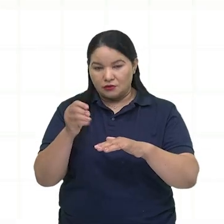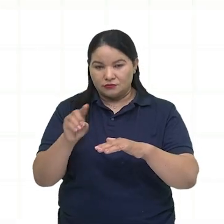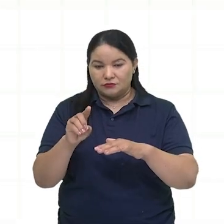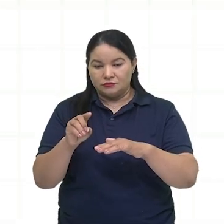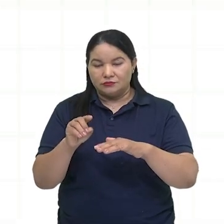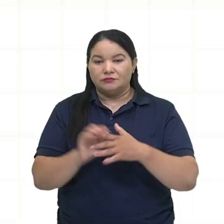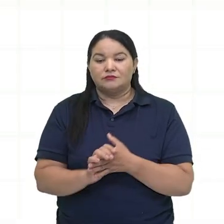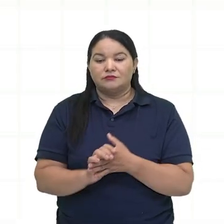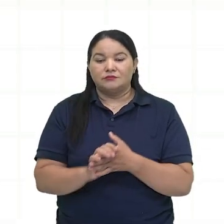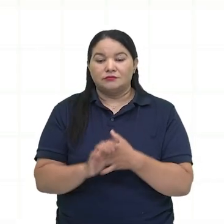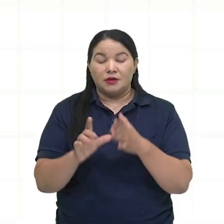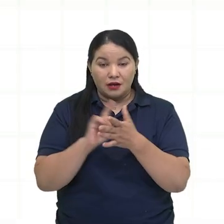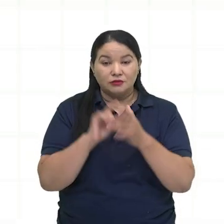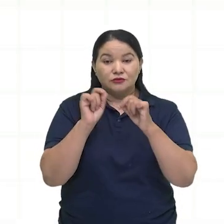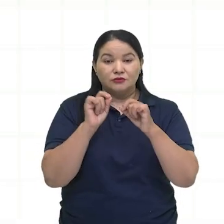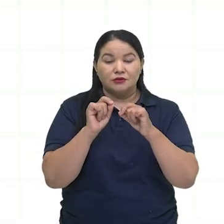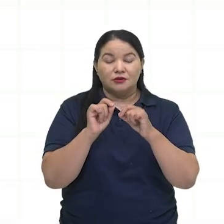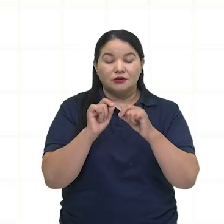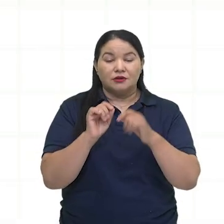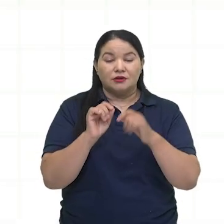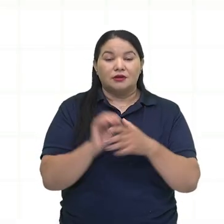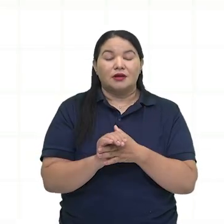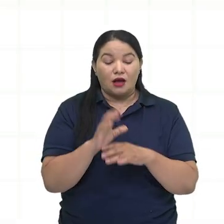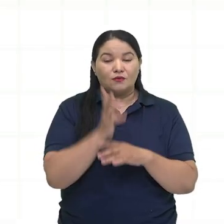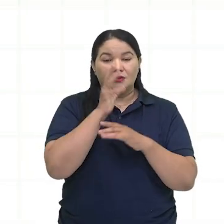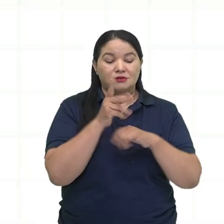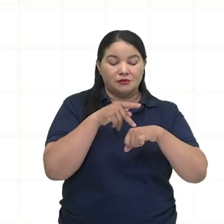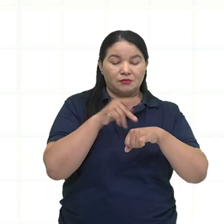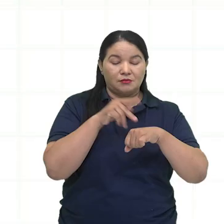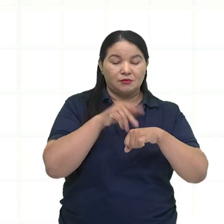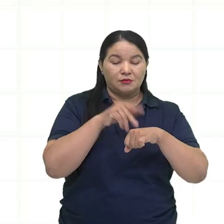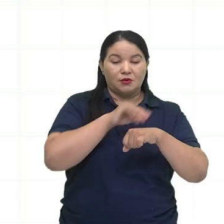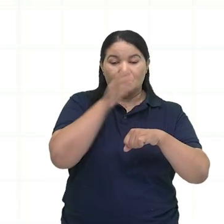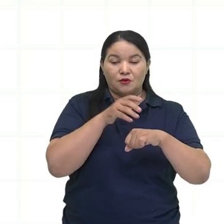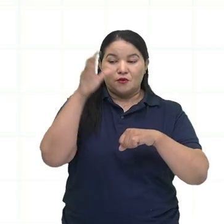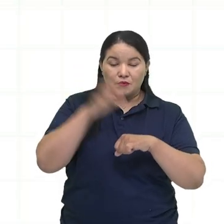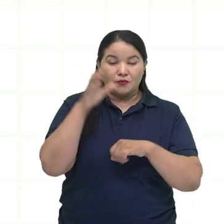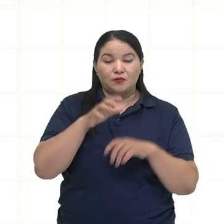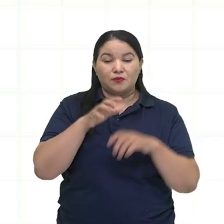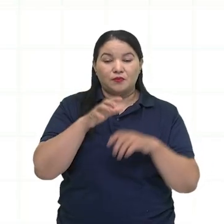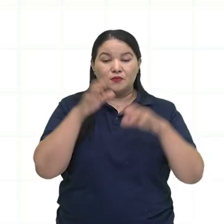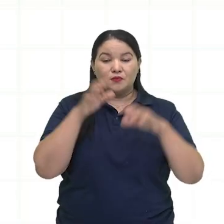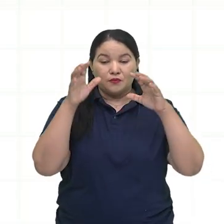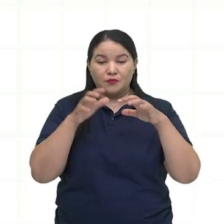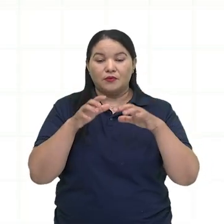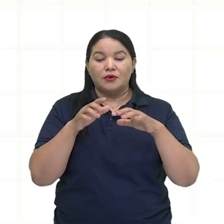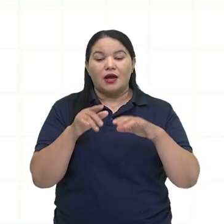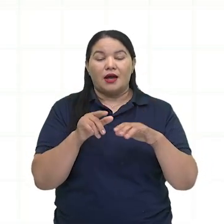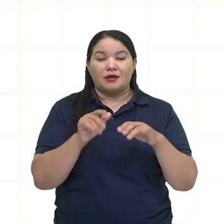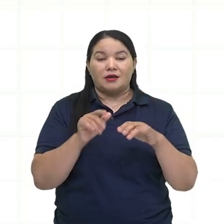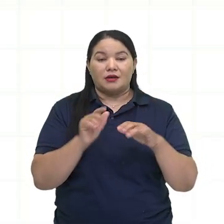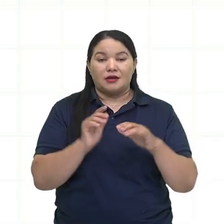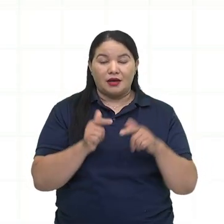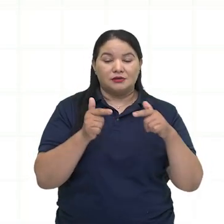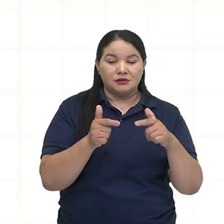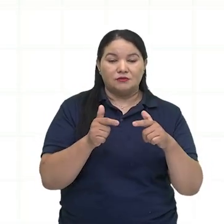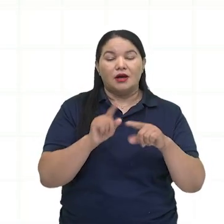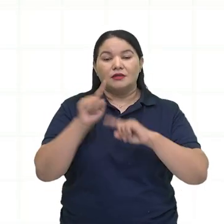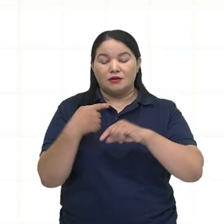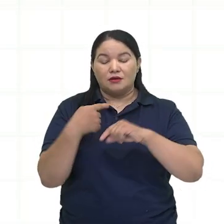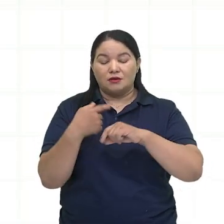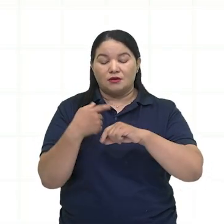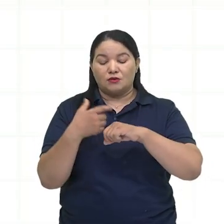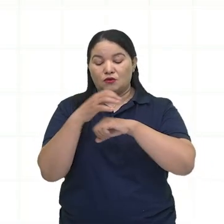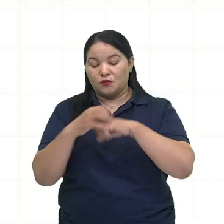ao quê? Aos fenômenos naturais, certo? Então, o intemperismo, ele vai ser o